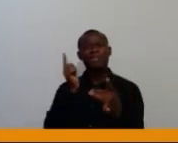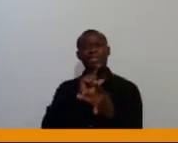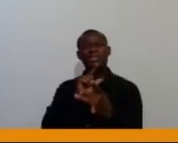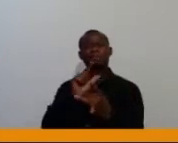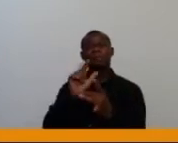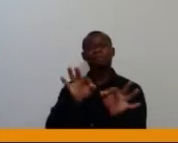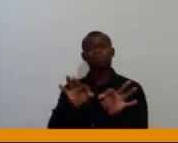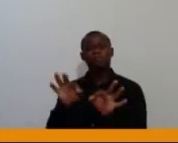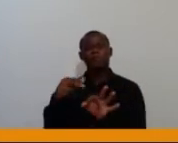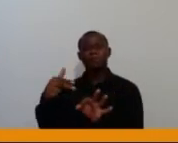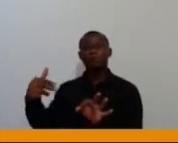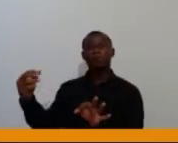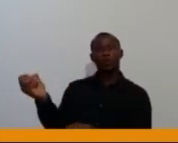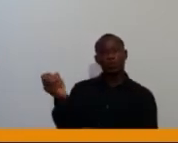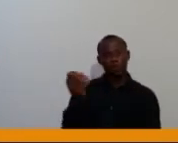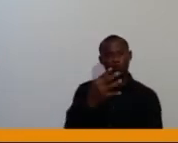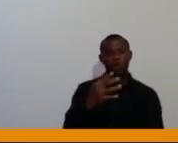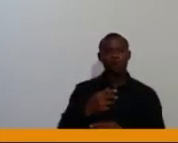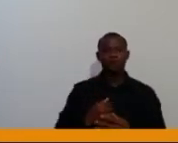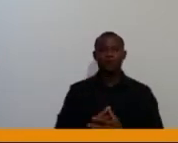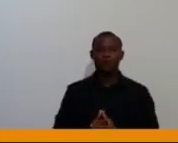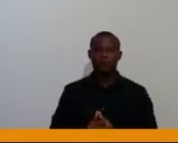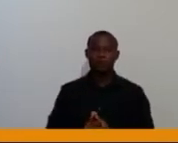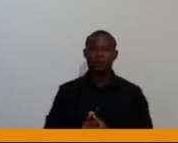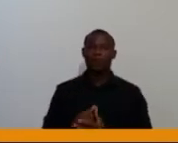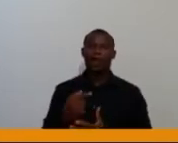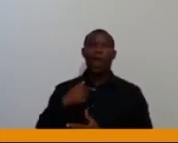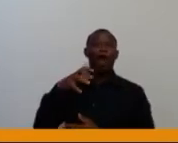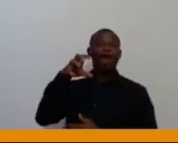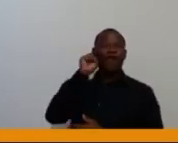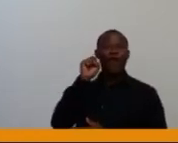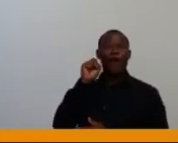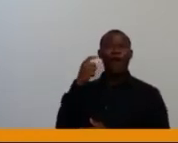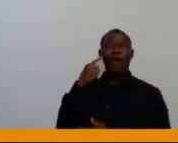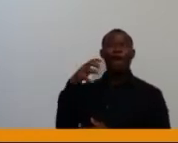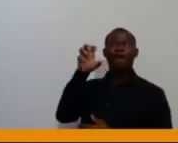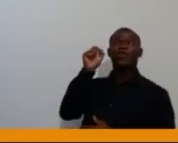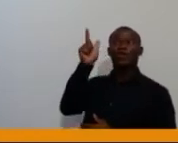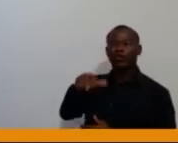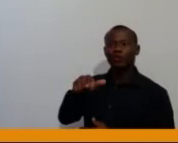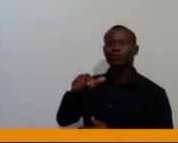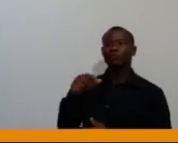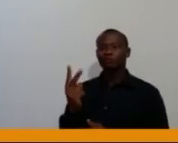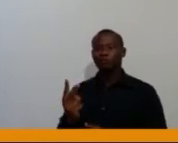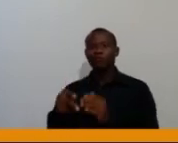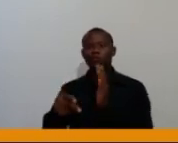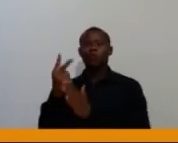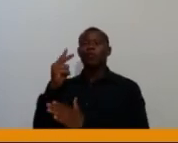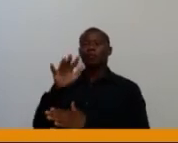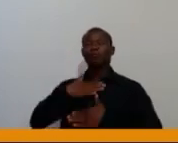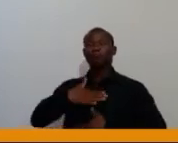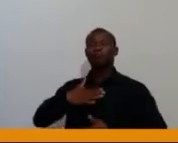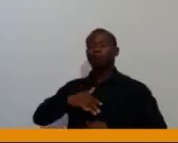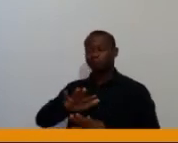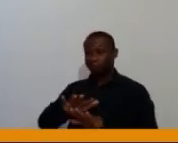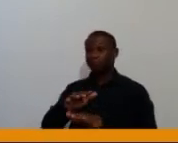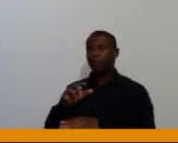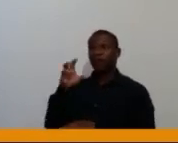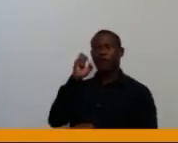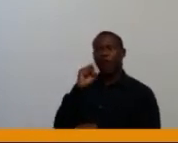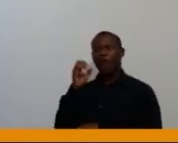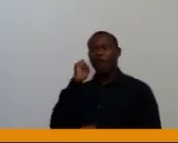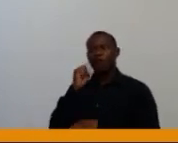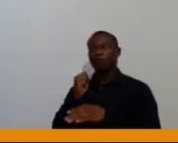Eu estou me ouvindo com retorno, mas tudo bem. Esse salto que a gente precisa dar, a rede é um vetor. Agora, para